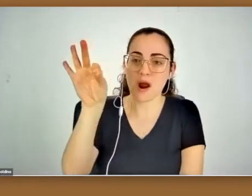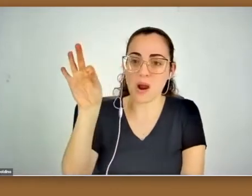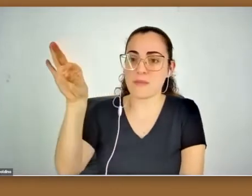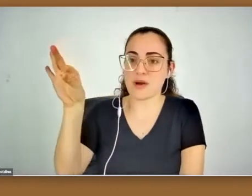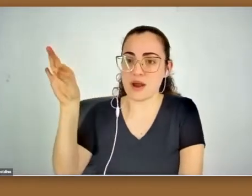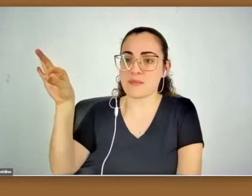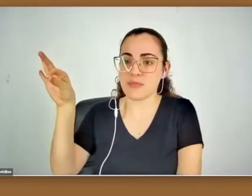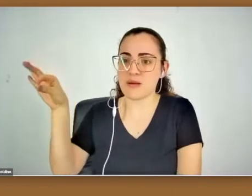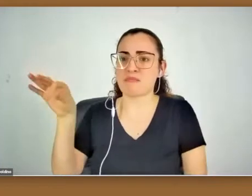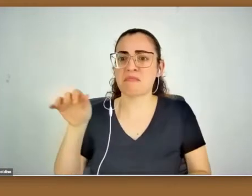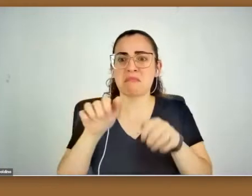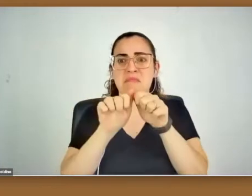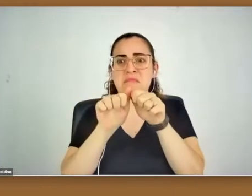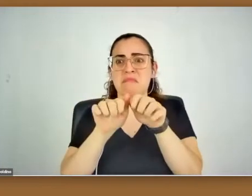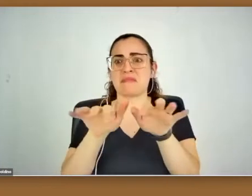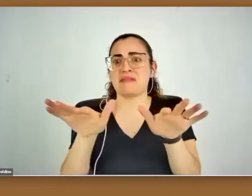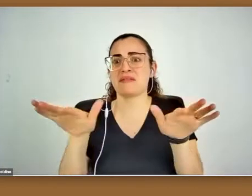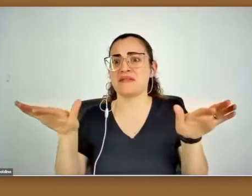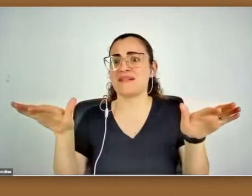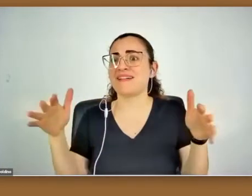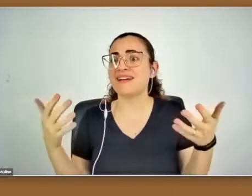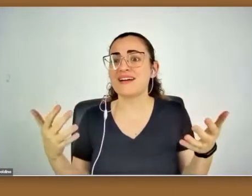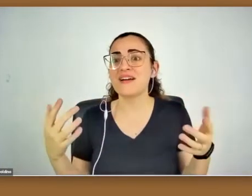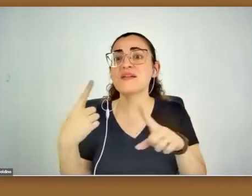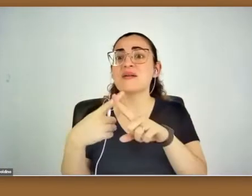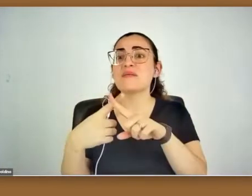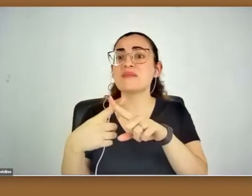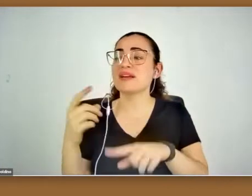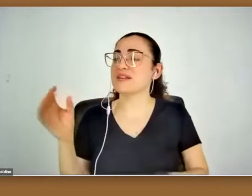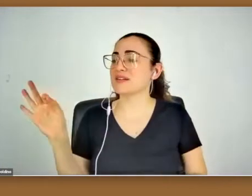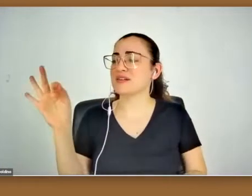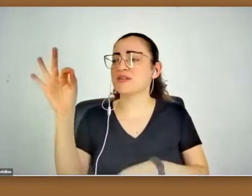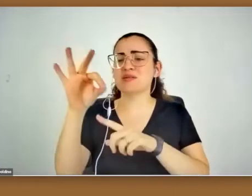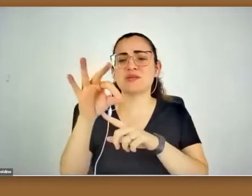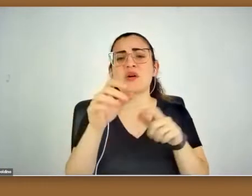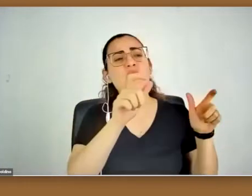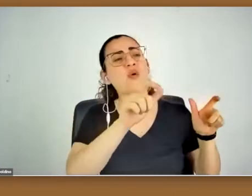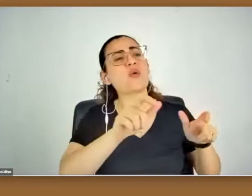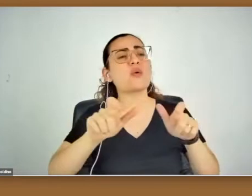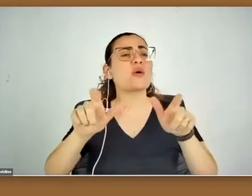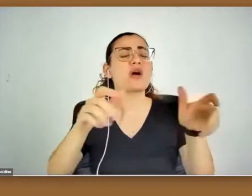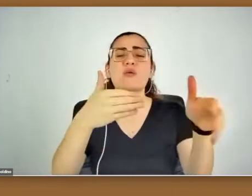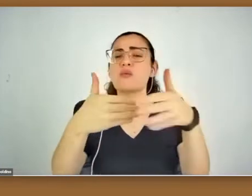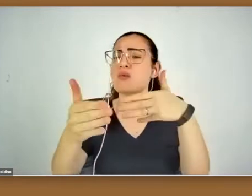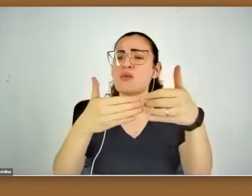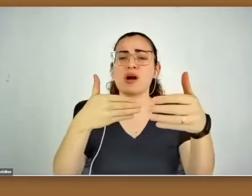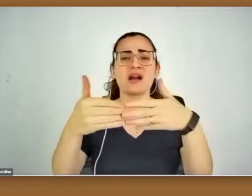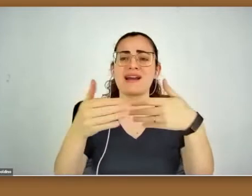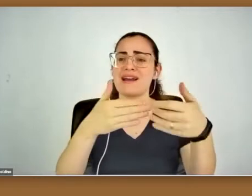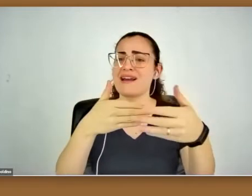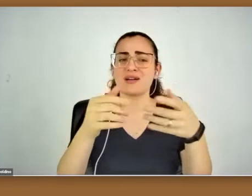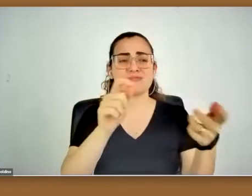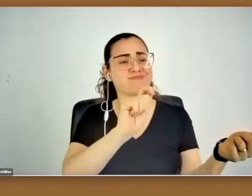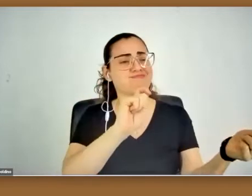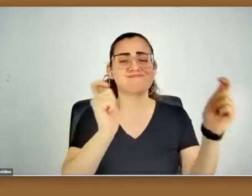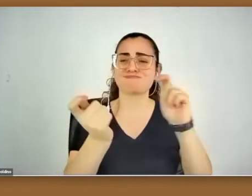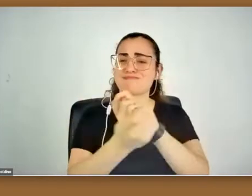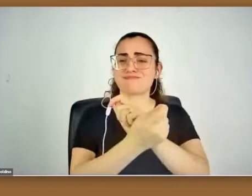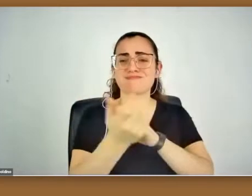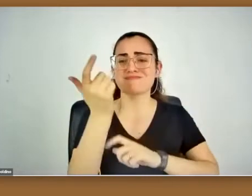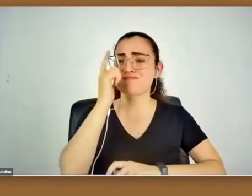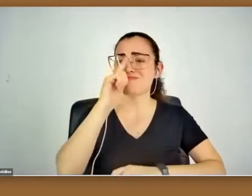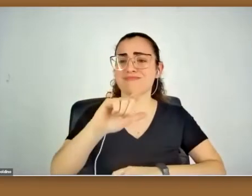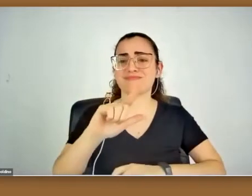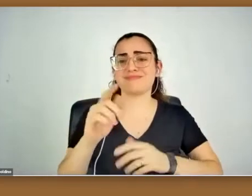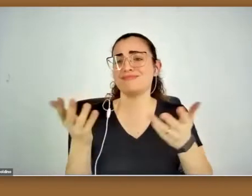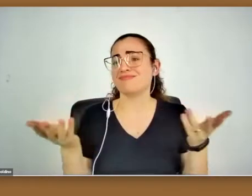têm uma adaptação muito grande, muitas vezes, inclusive, para o local onde a gente vive. Então, né, se o interesse do vírus ele